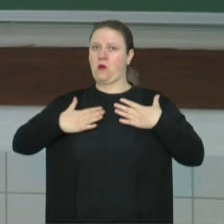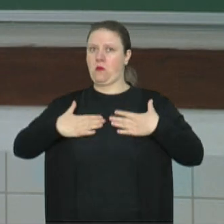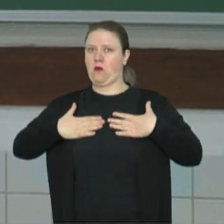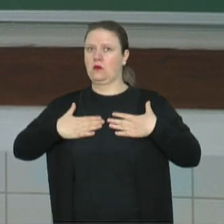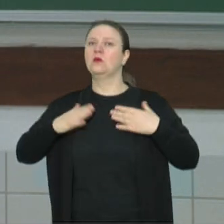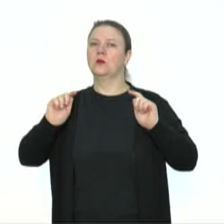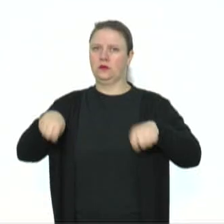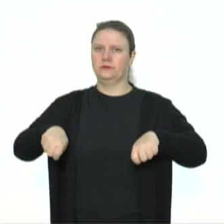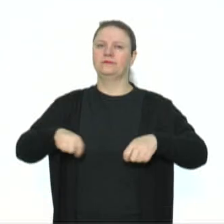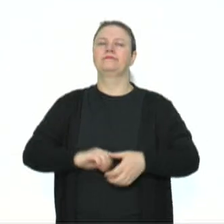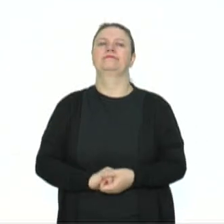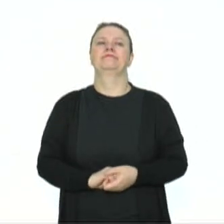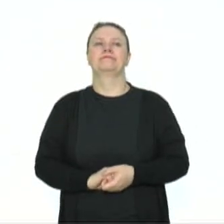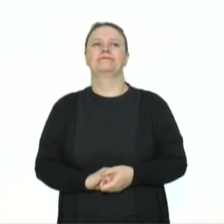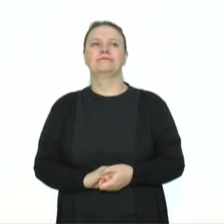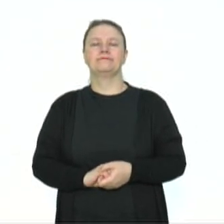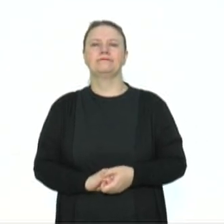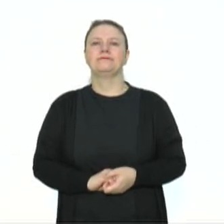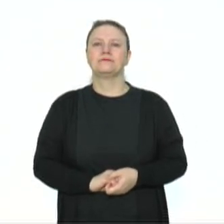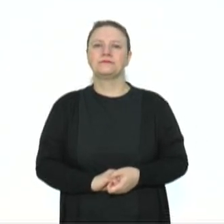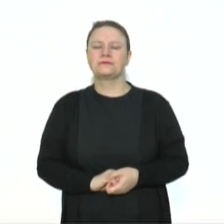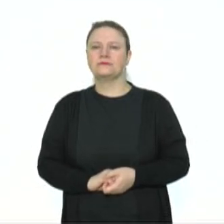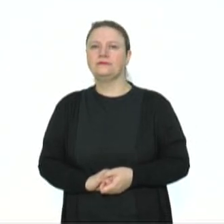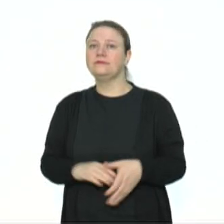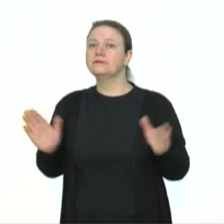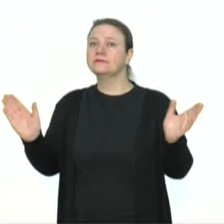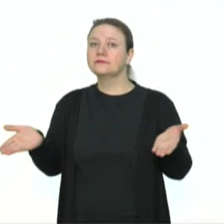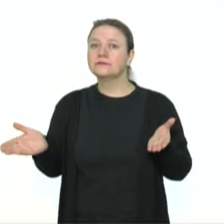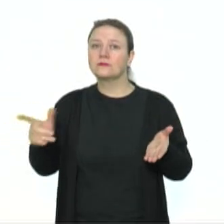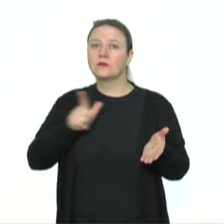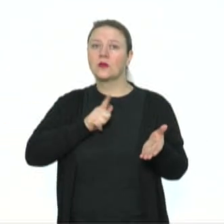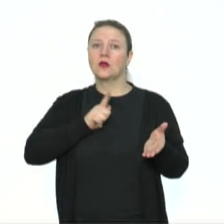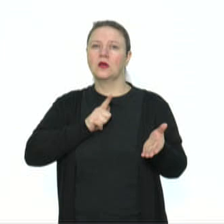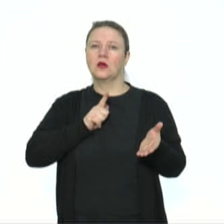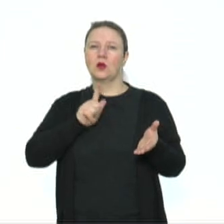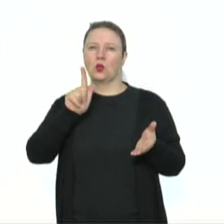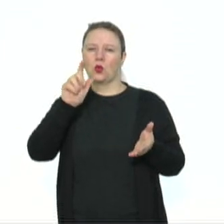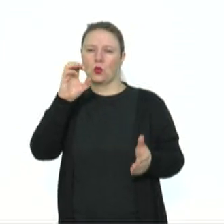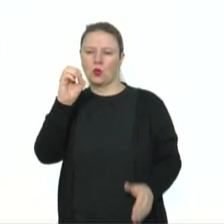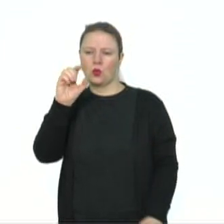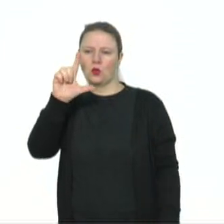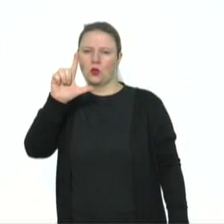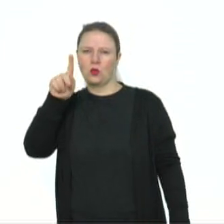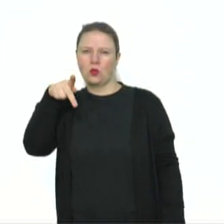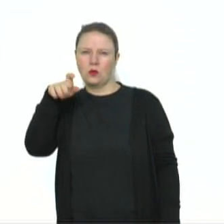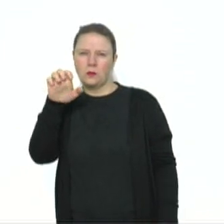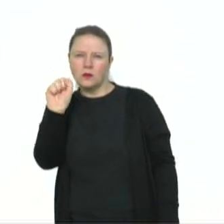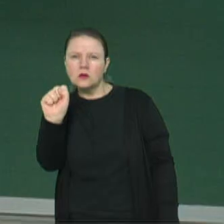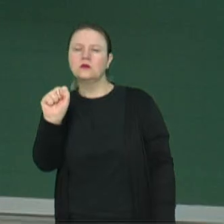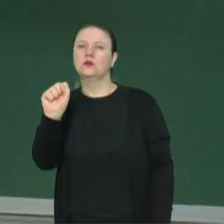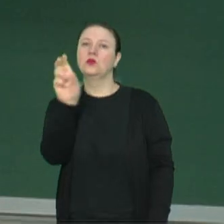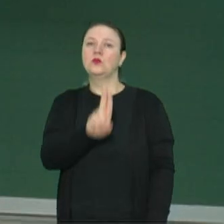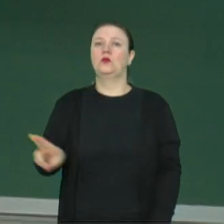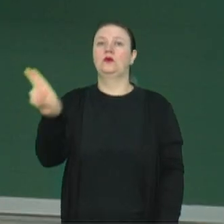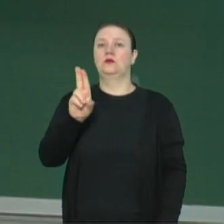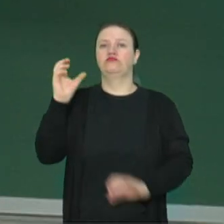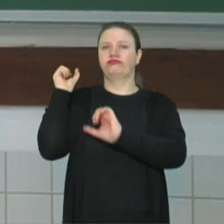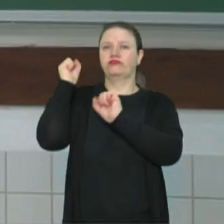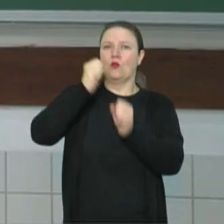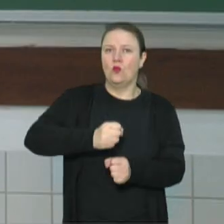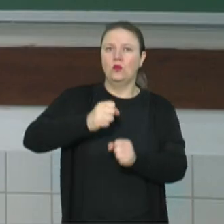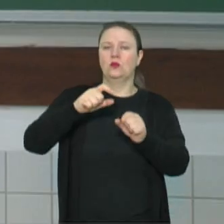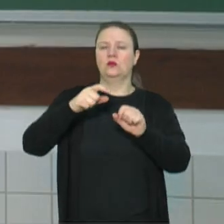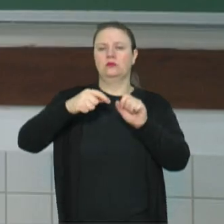C, desistência. Então, agora nós temos o quê? Os golpes, os principais golpes, né, utilizados no jiu-jitsu.